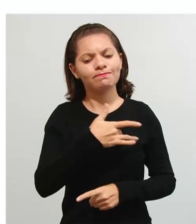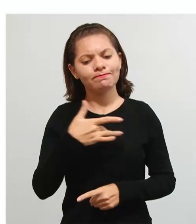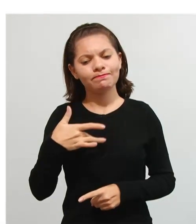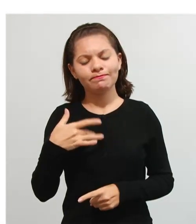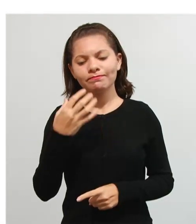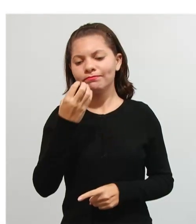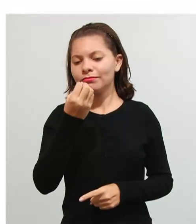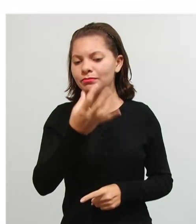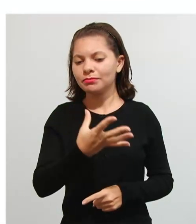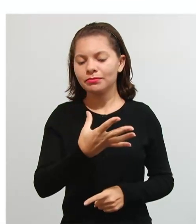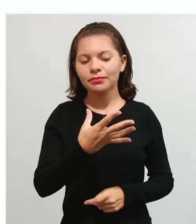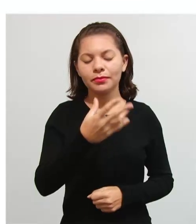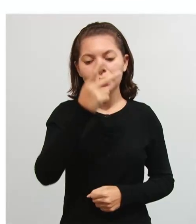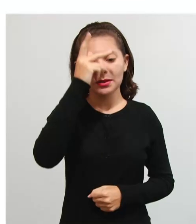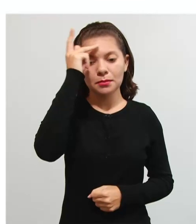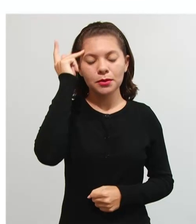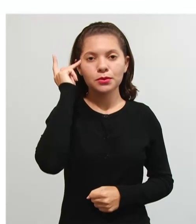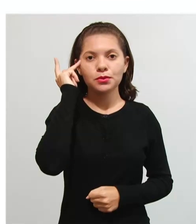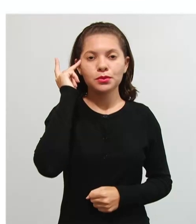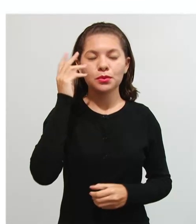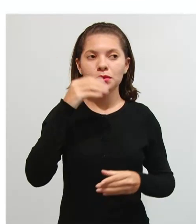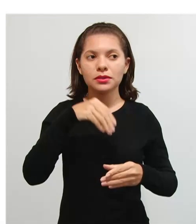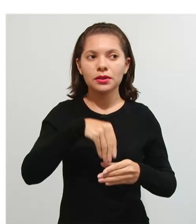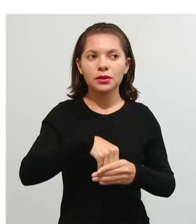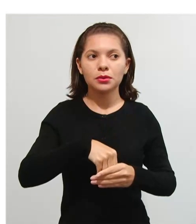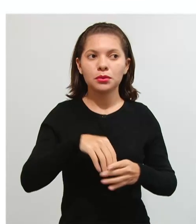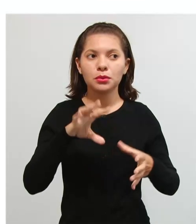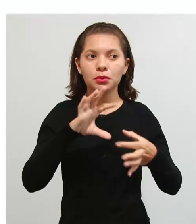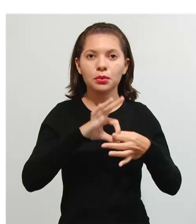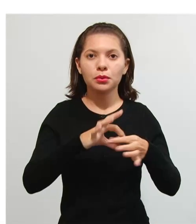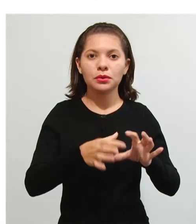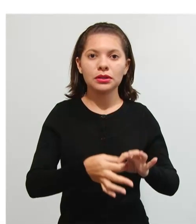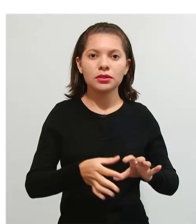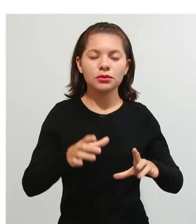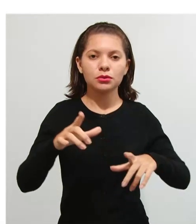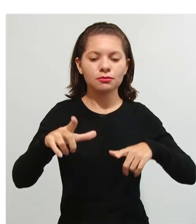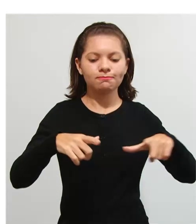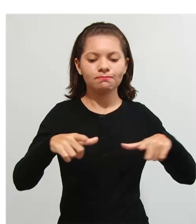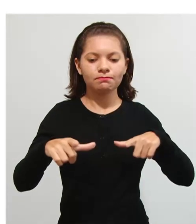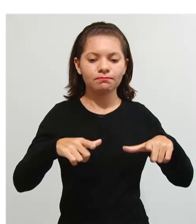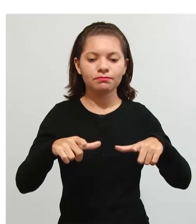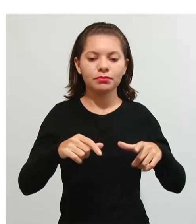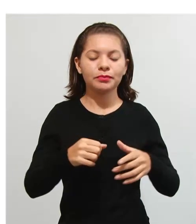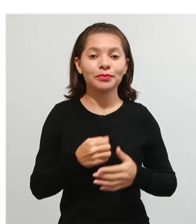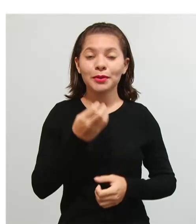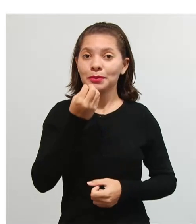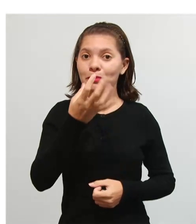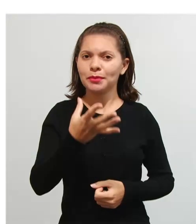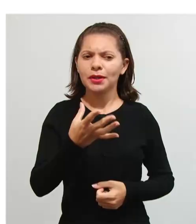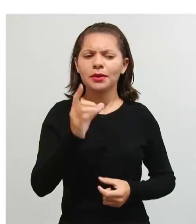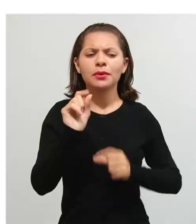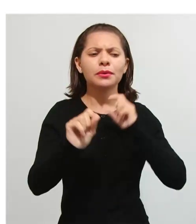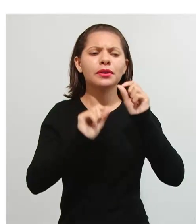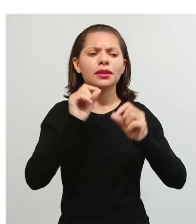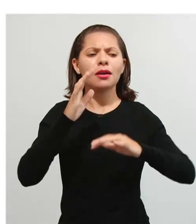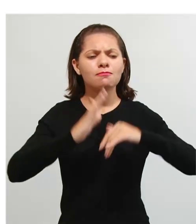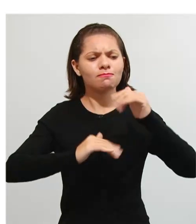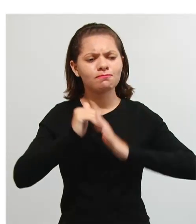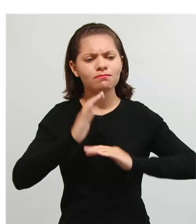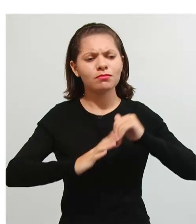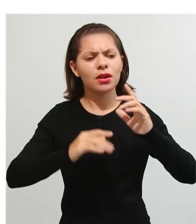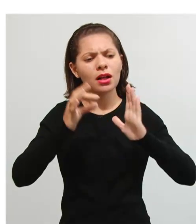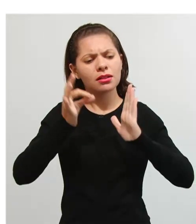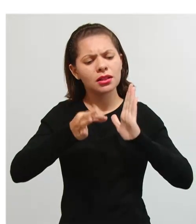pessoas no trabalho, dentro desse contexto organizacional. Muito bem, então o que é competência,